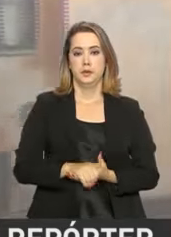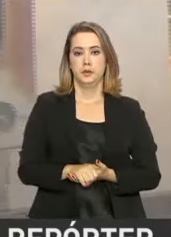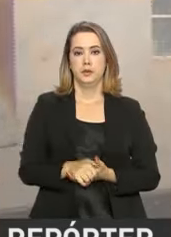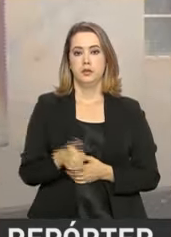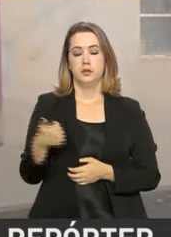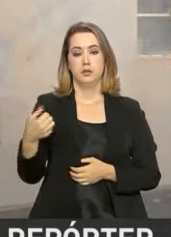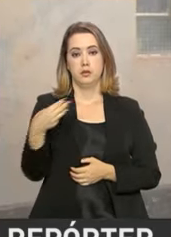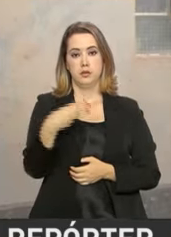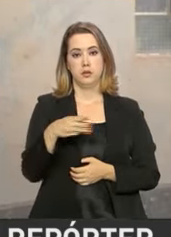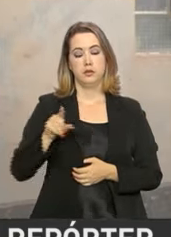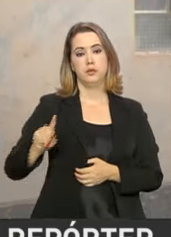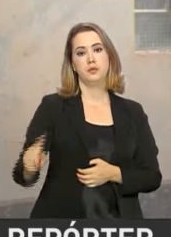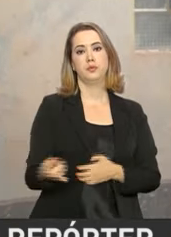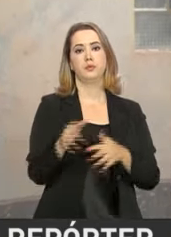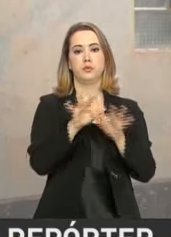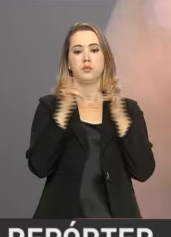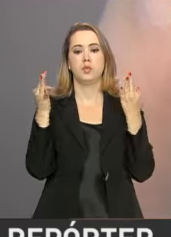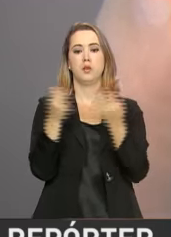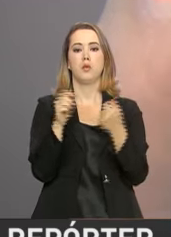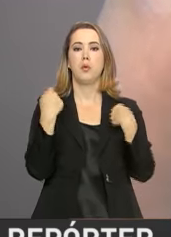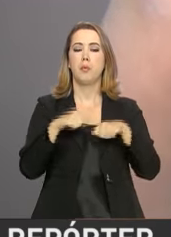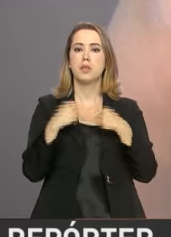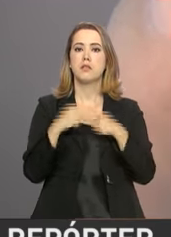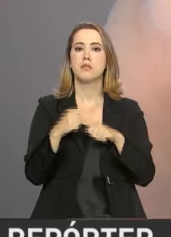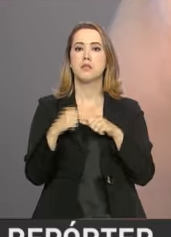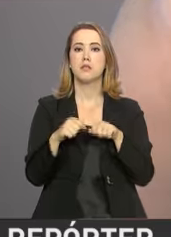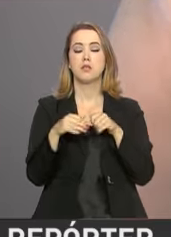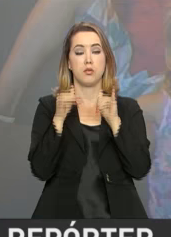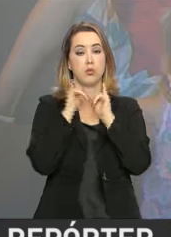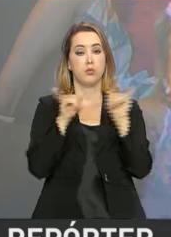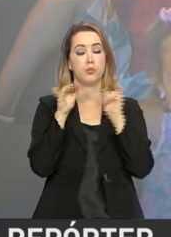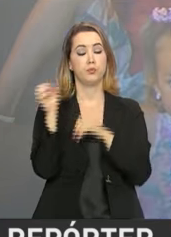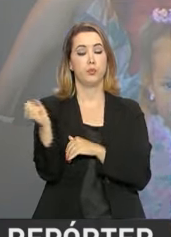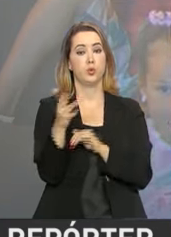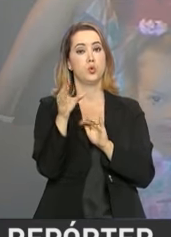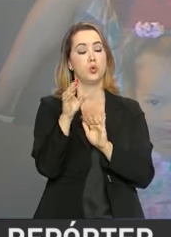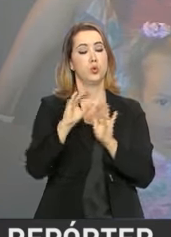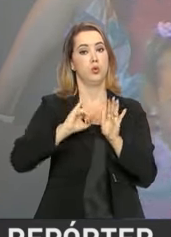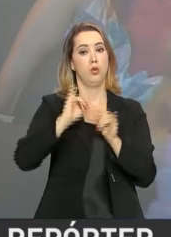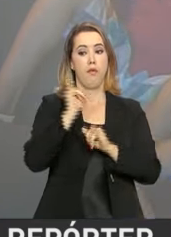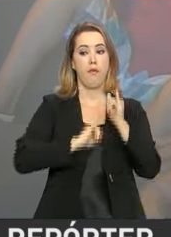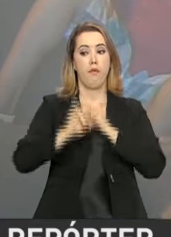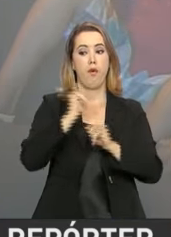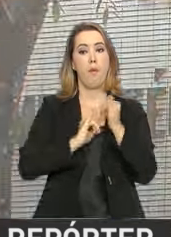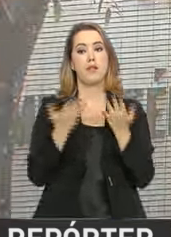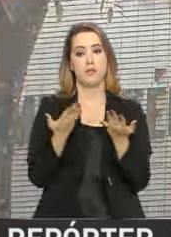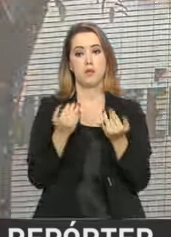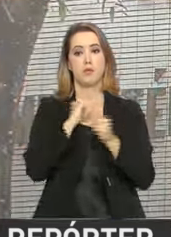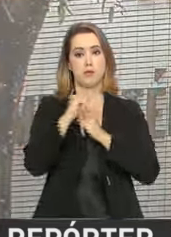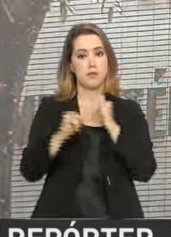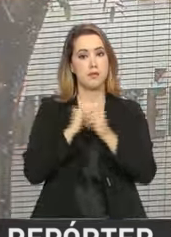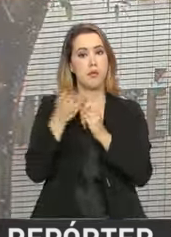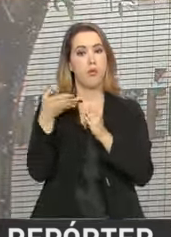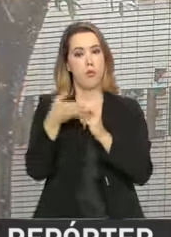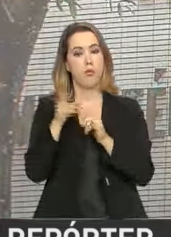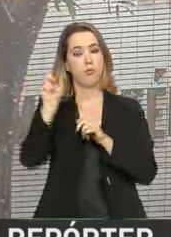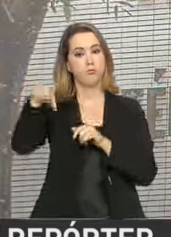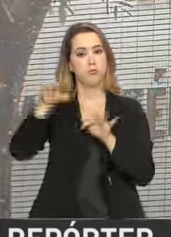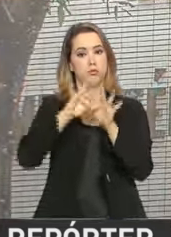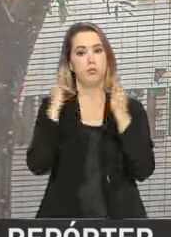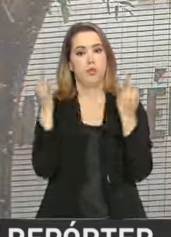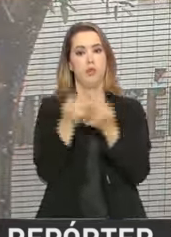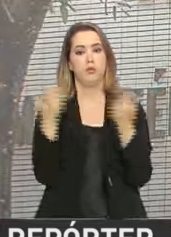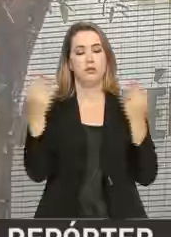13.000 famílias vão ter que atualizar o cadastro no programa. Elas estão sendo convocadas pelo Ministério do